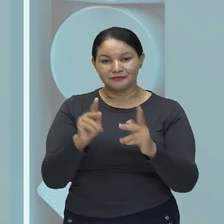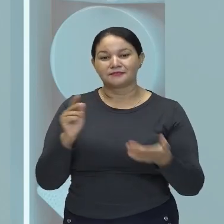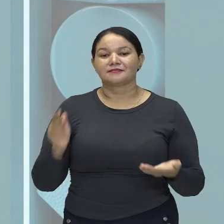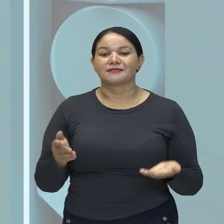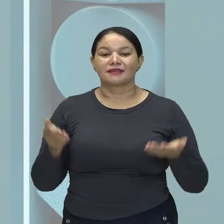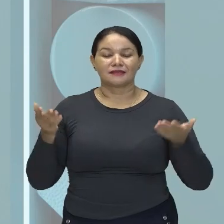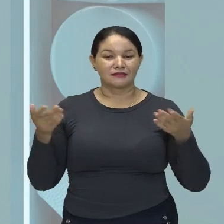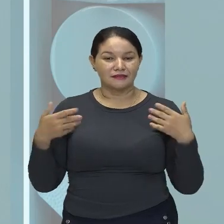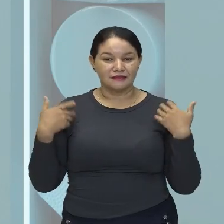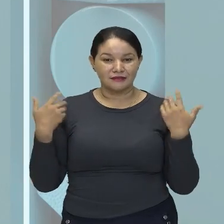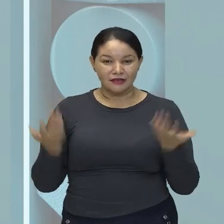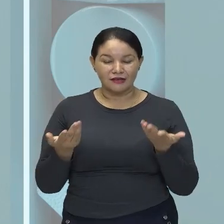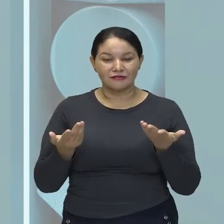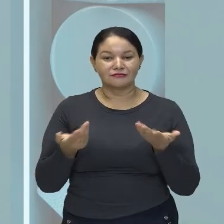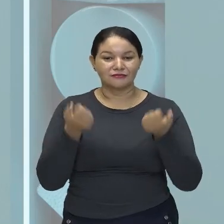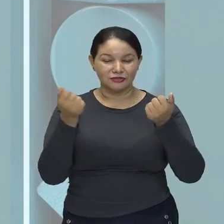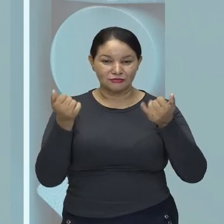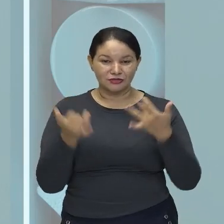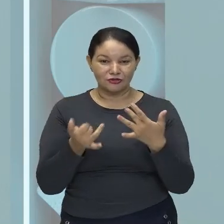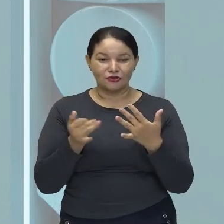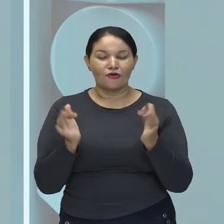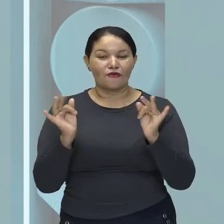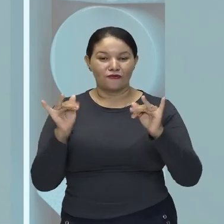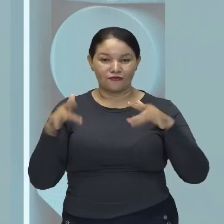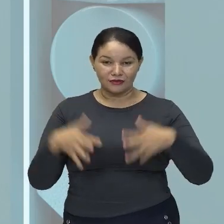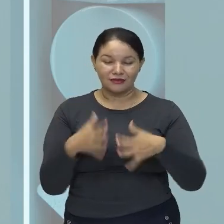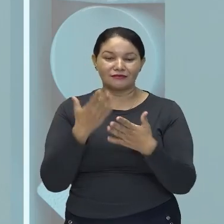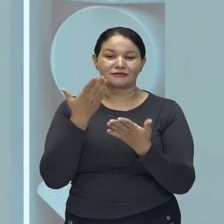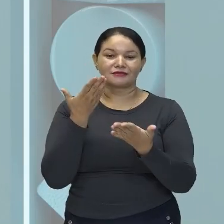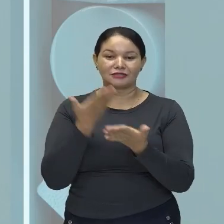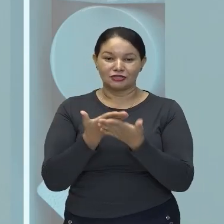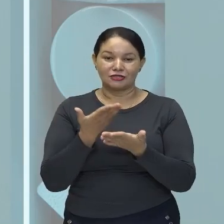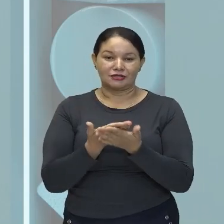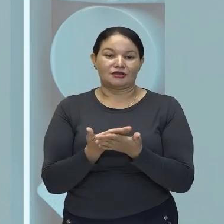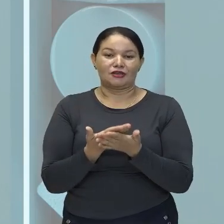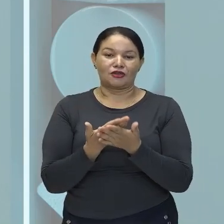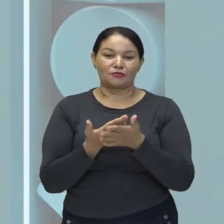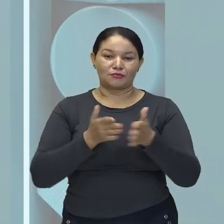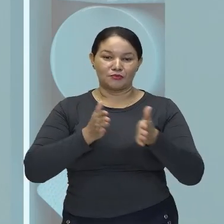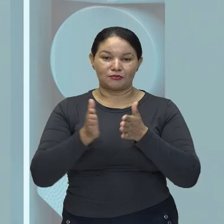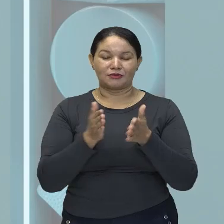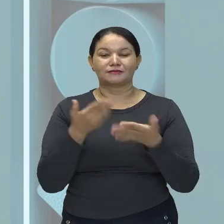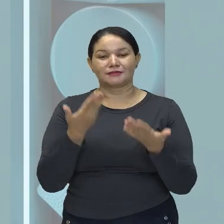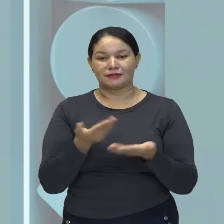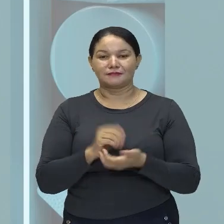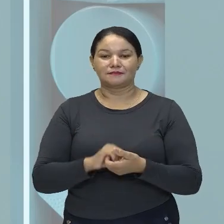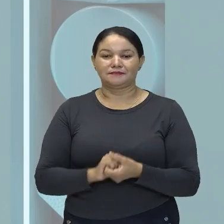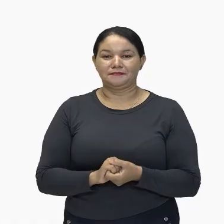Então, dito isto, finalizamos a nossa aula, o nosso momento aqui.